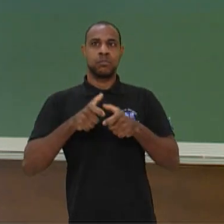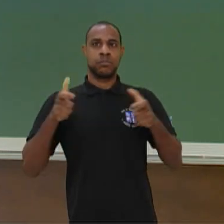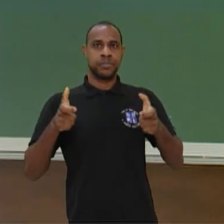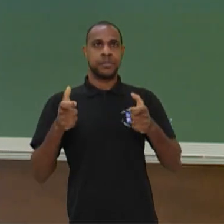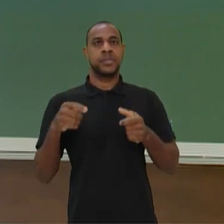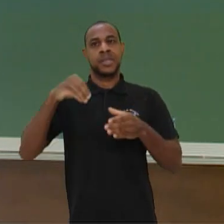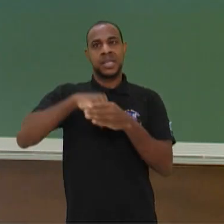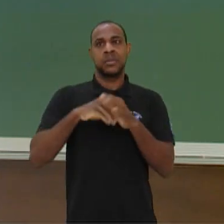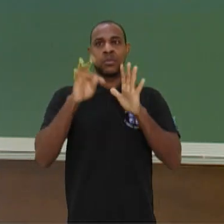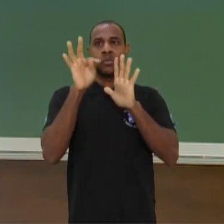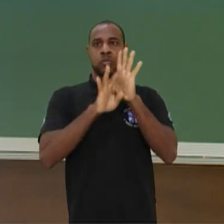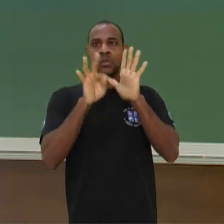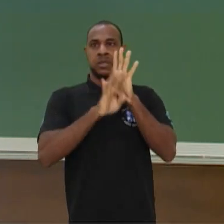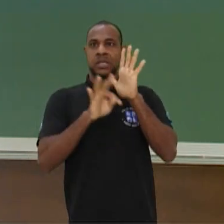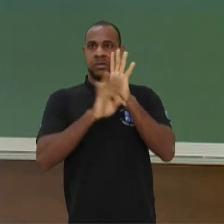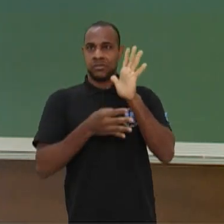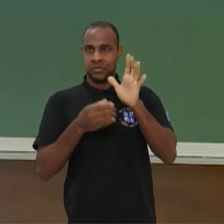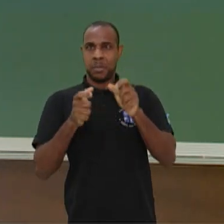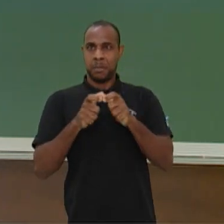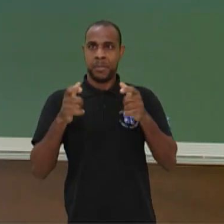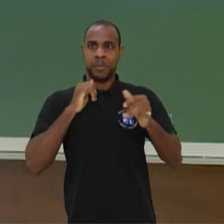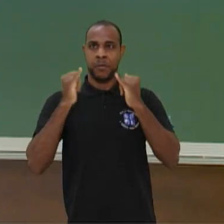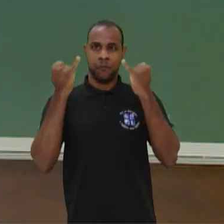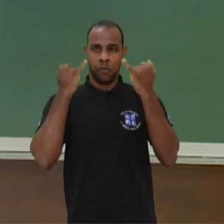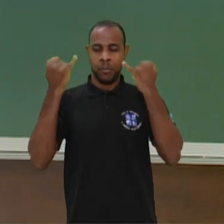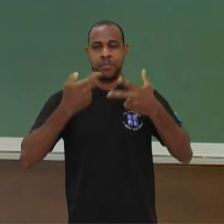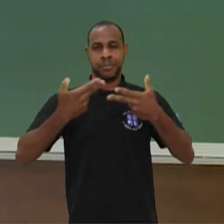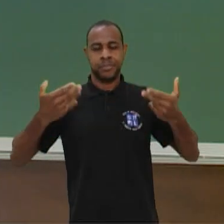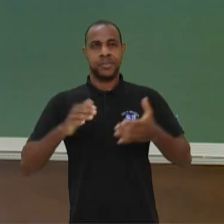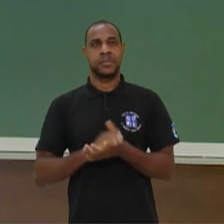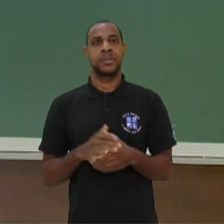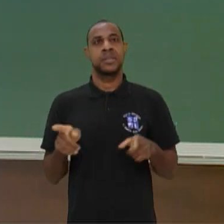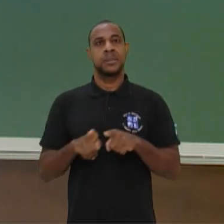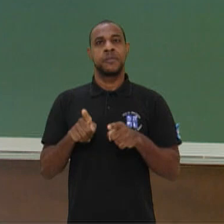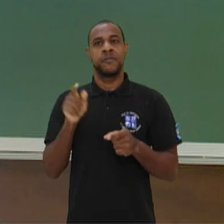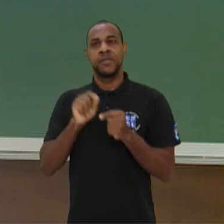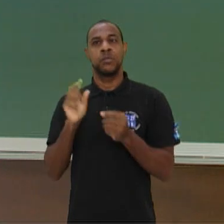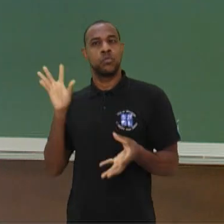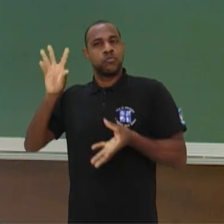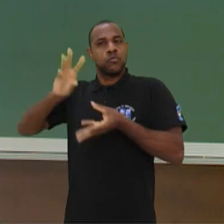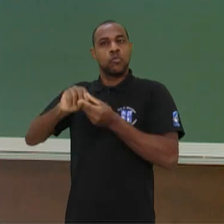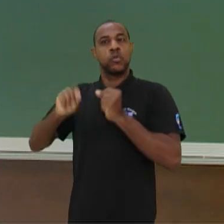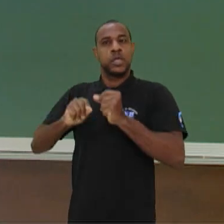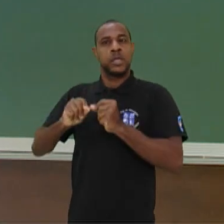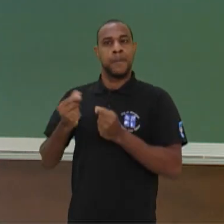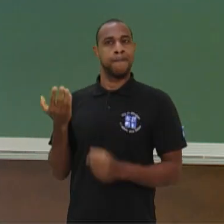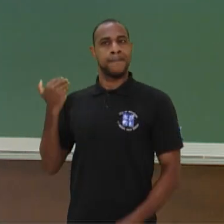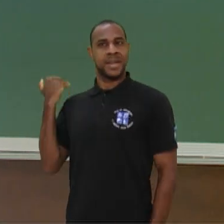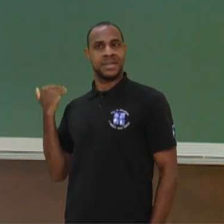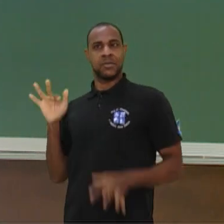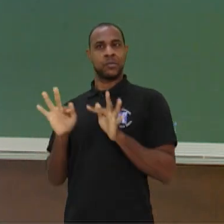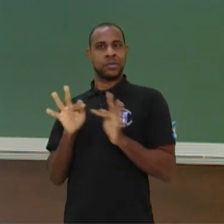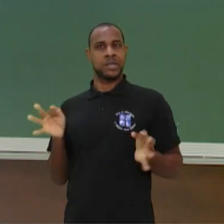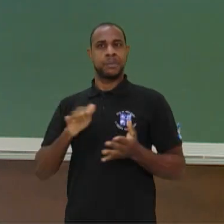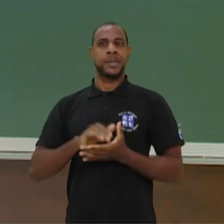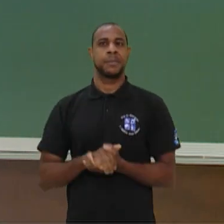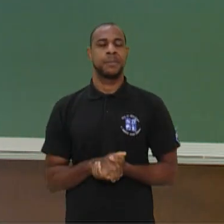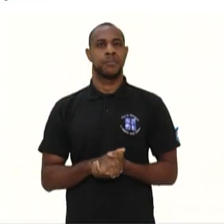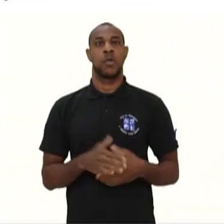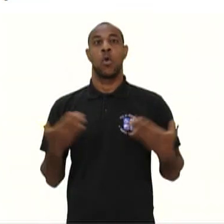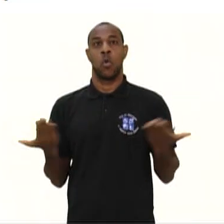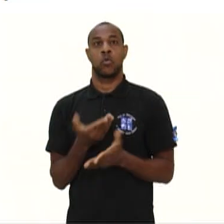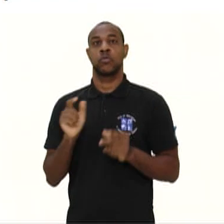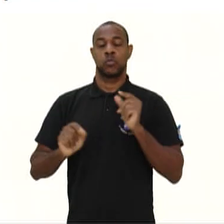dos textos informativos. E fizemos uma revisão sobre o passado simples. Na aula de hoje, Moms are